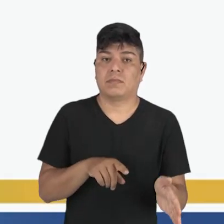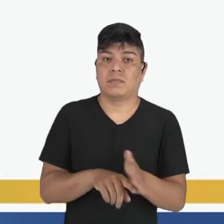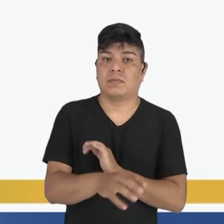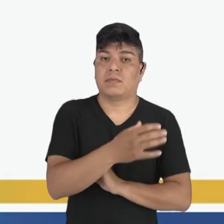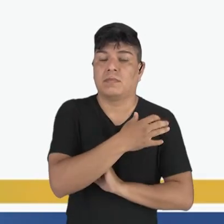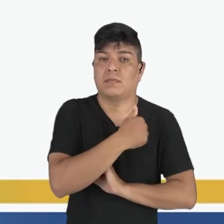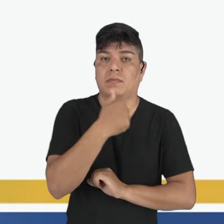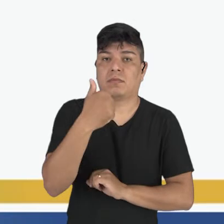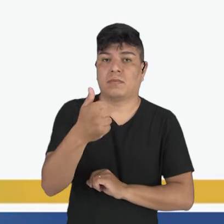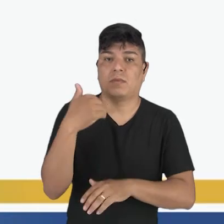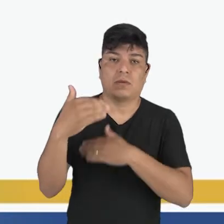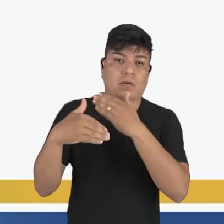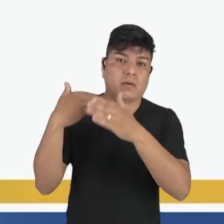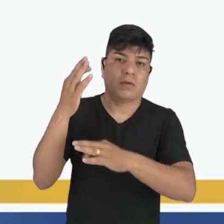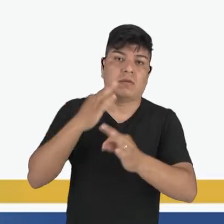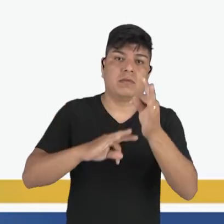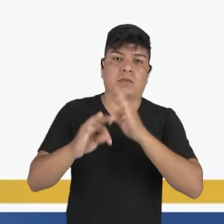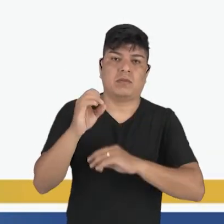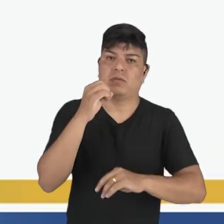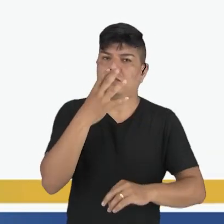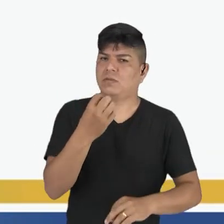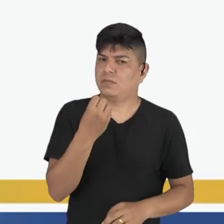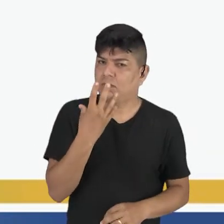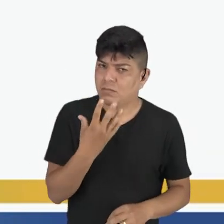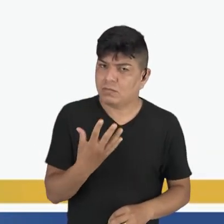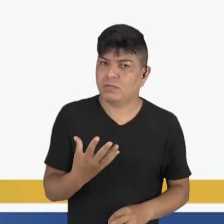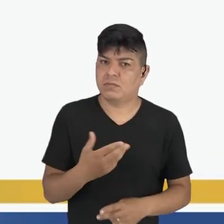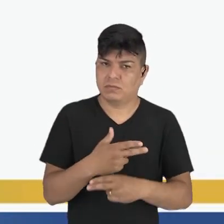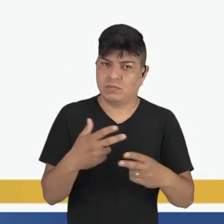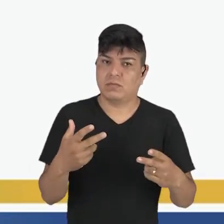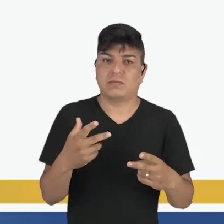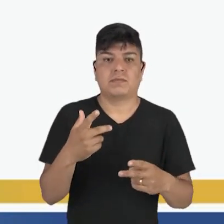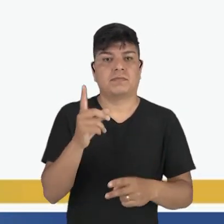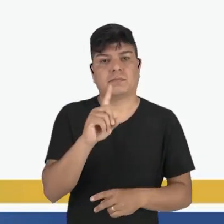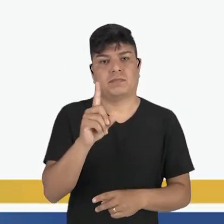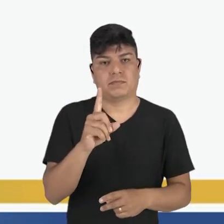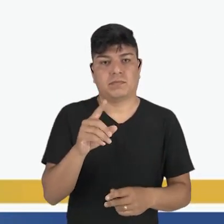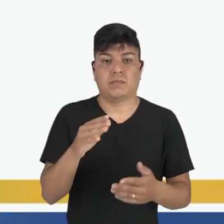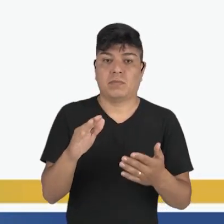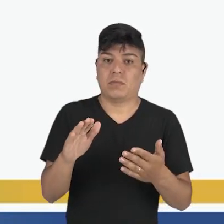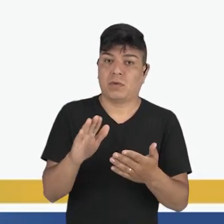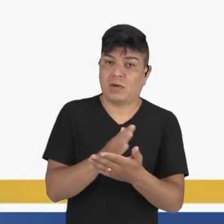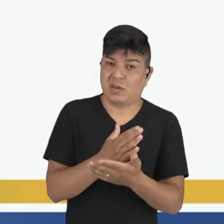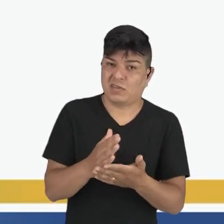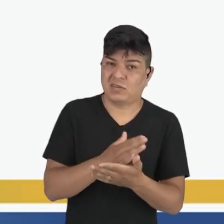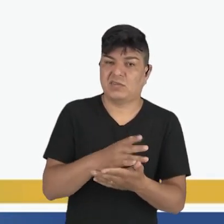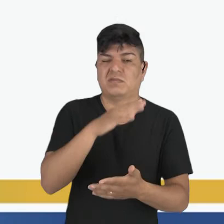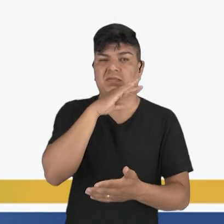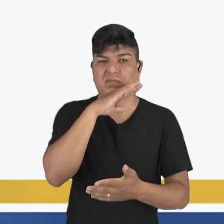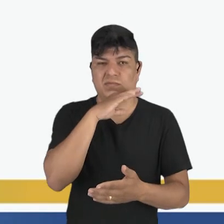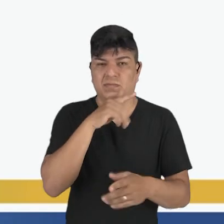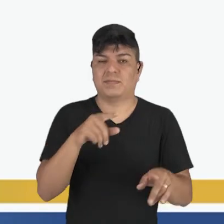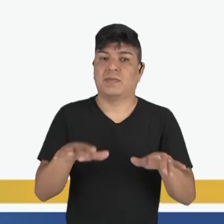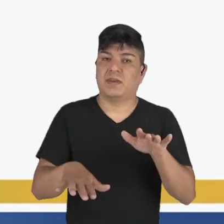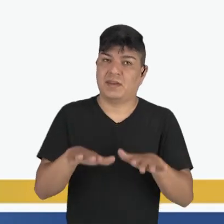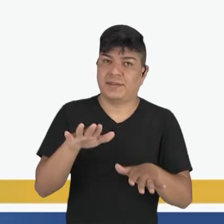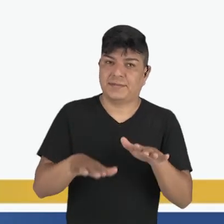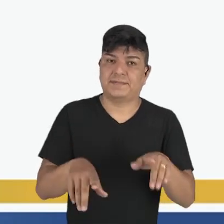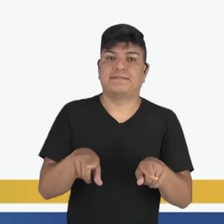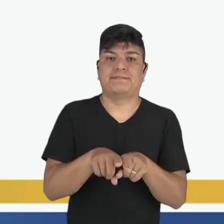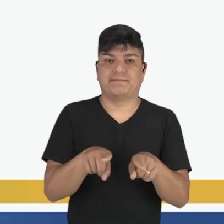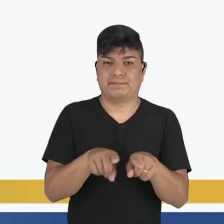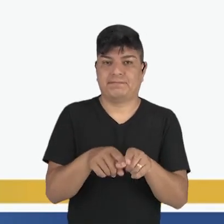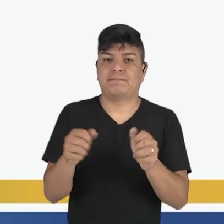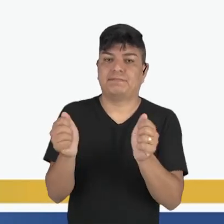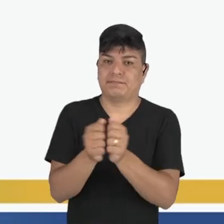Os avanços tecnológicos trazem apenas benefícios? Não. Alguns malefícios, às vezes,